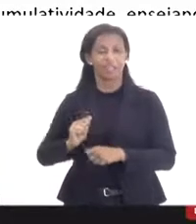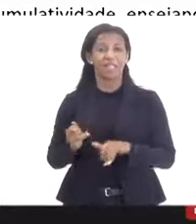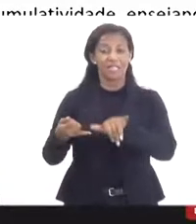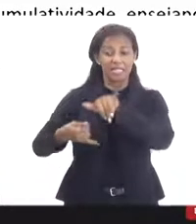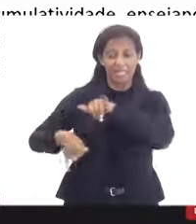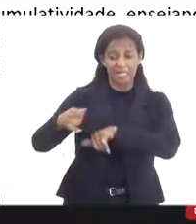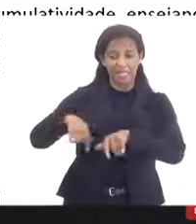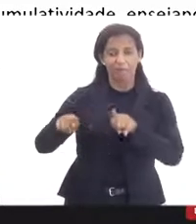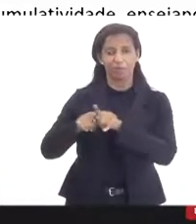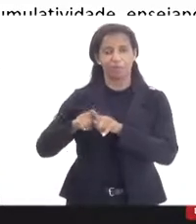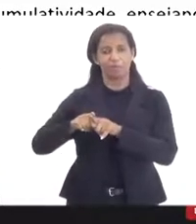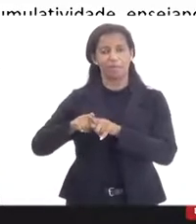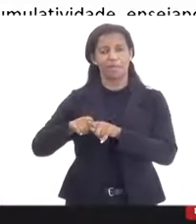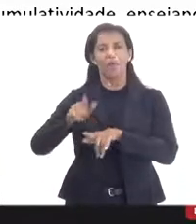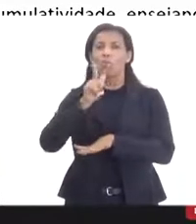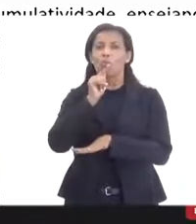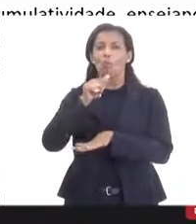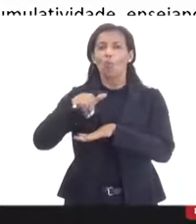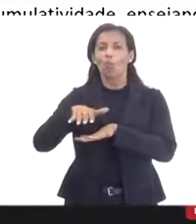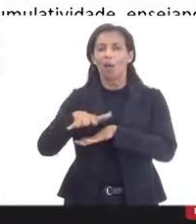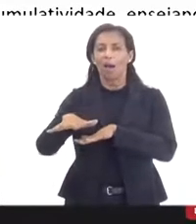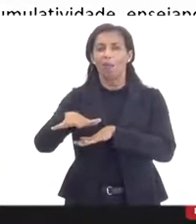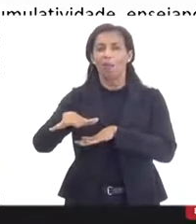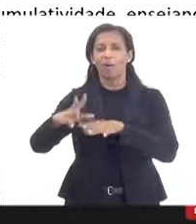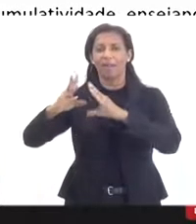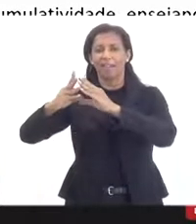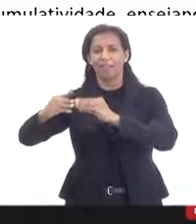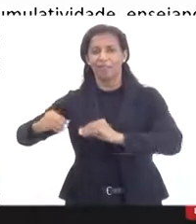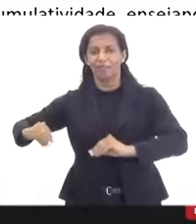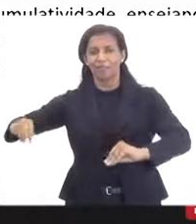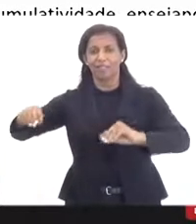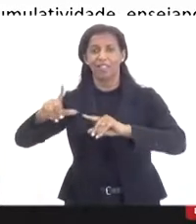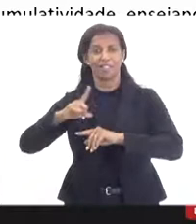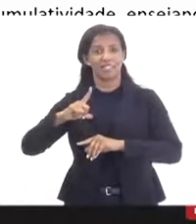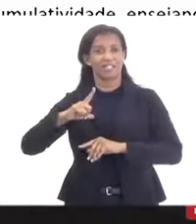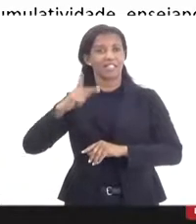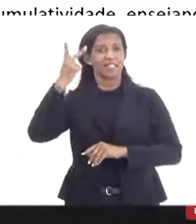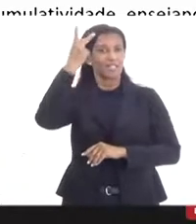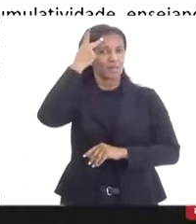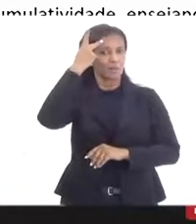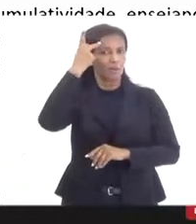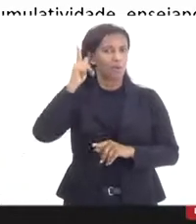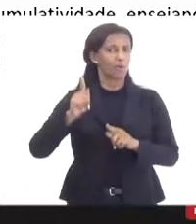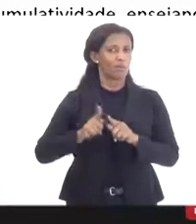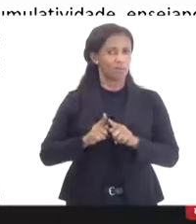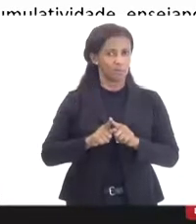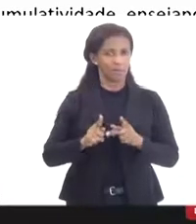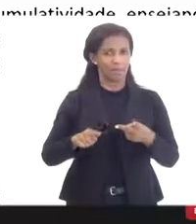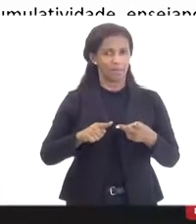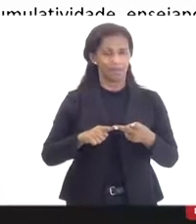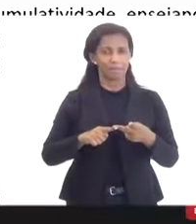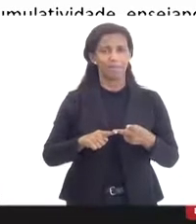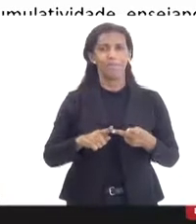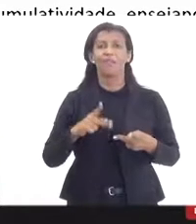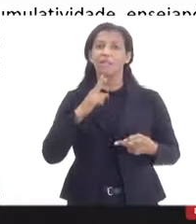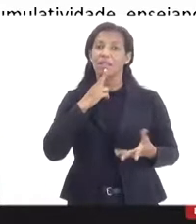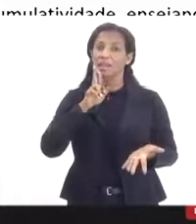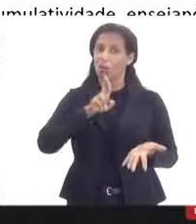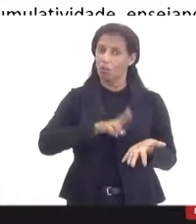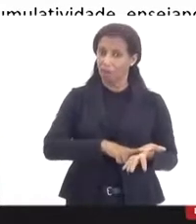em tratamento de águas e efluentes, refinaria. A gente tem o Estado de São Paulo, uma decisão CAT 1 de 2001, que